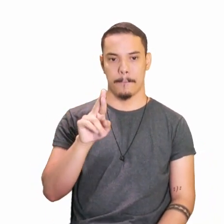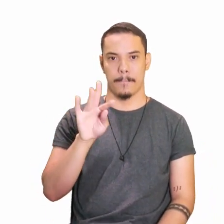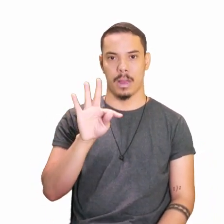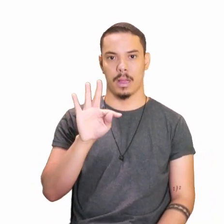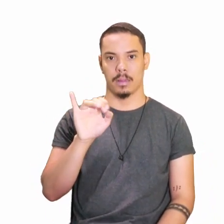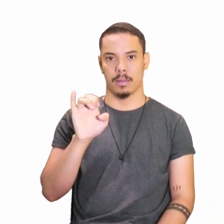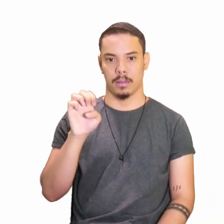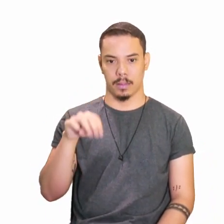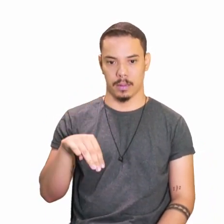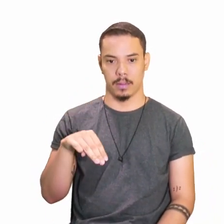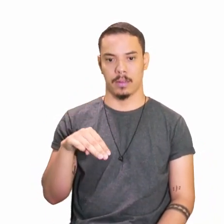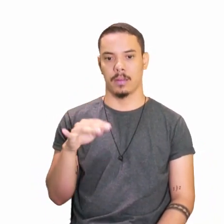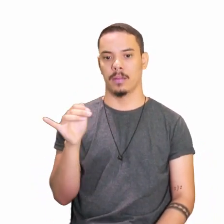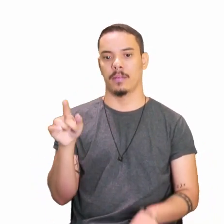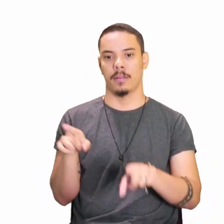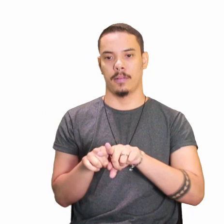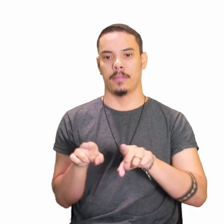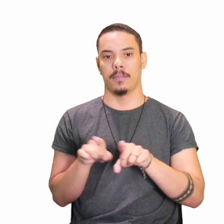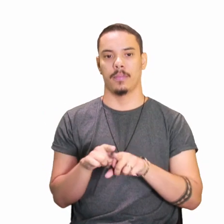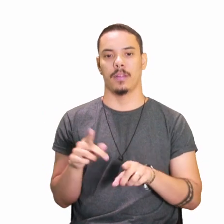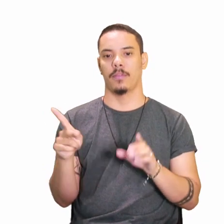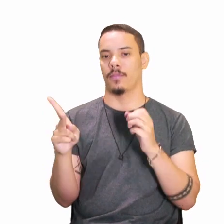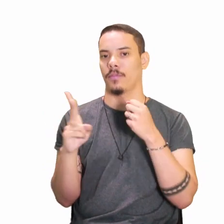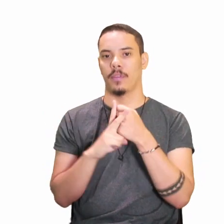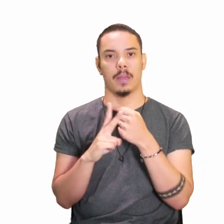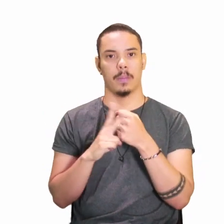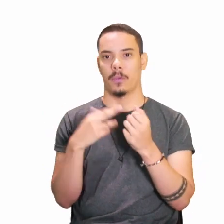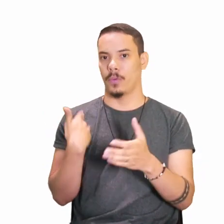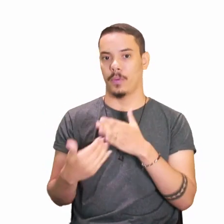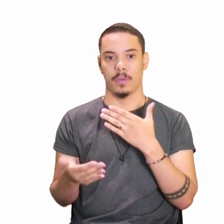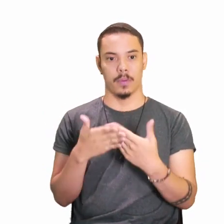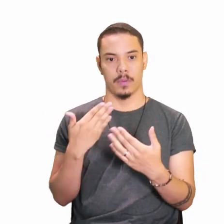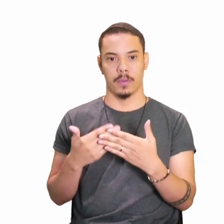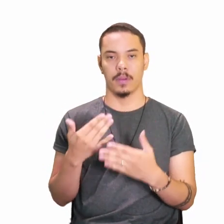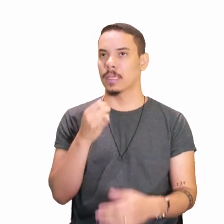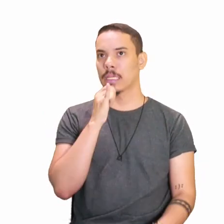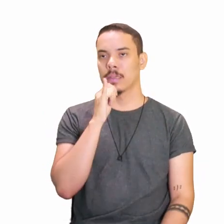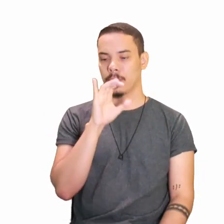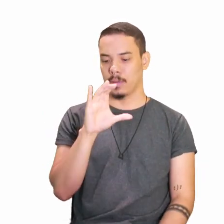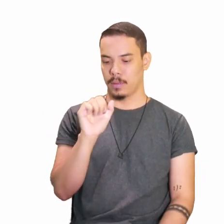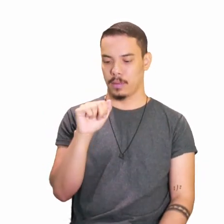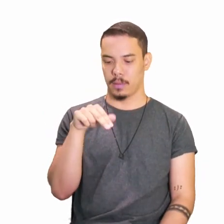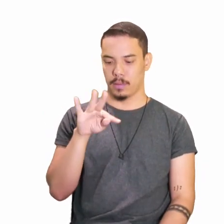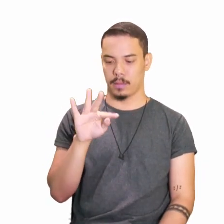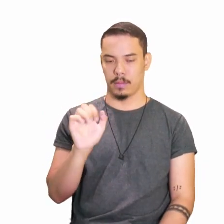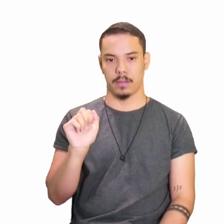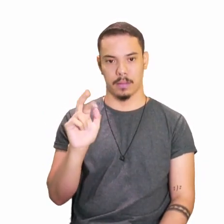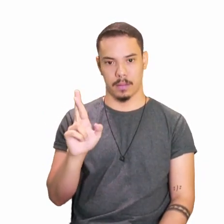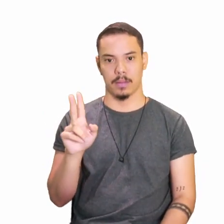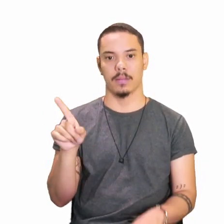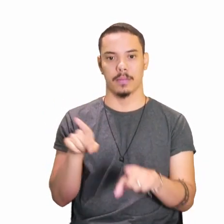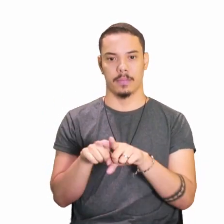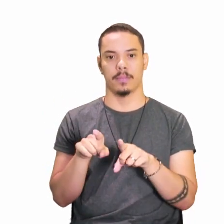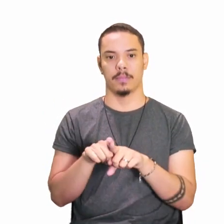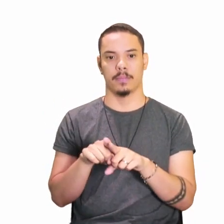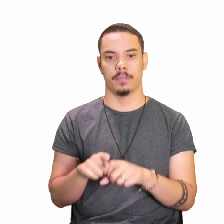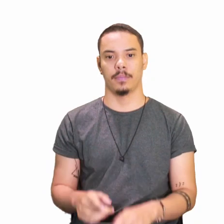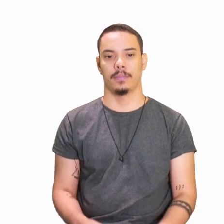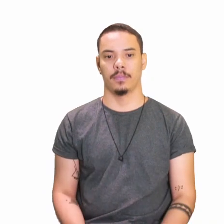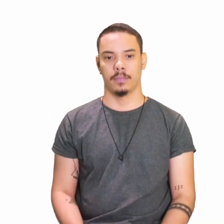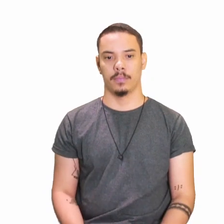o verbo cantar vai continuar a mesma coisa ó a questão do radical é o mesmo até no final eu canto